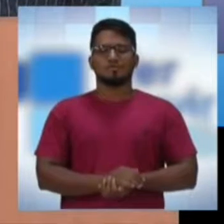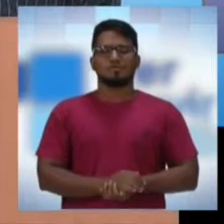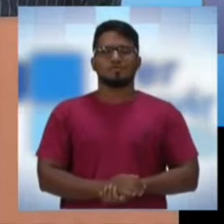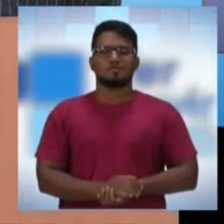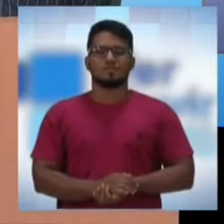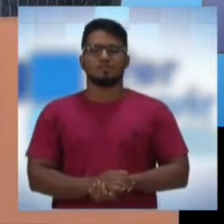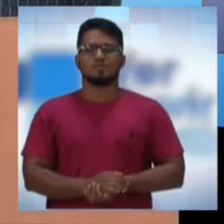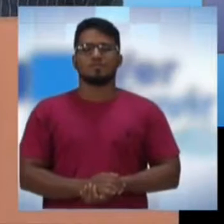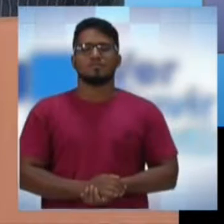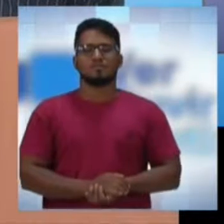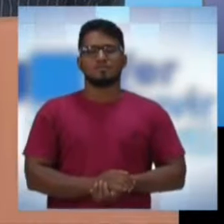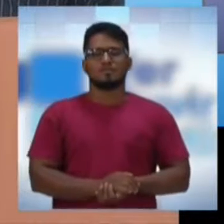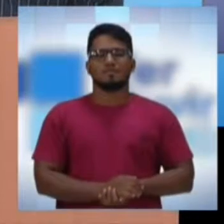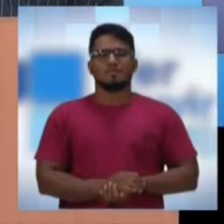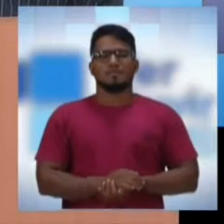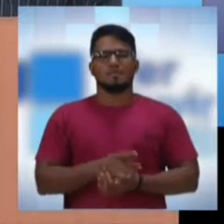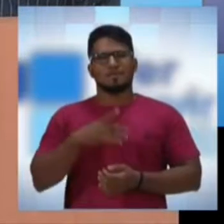você?